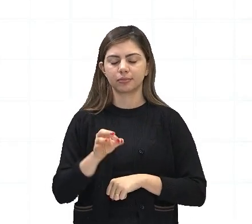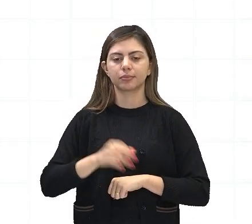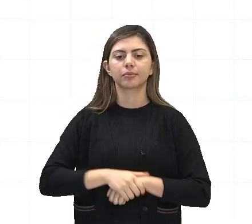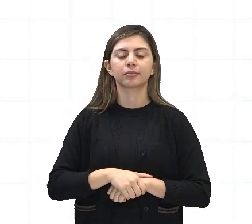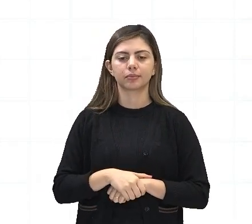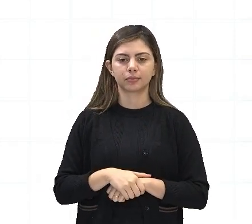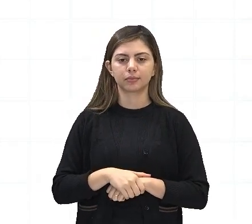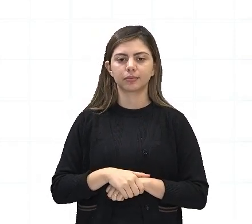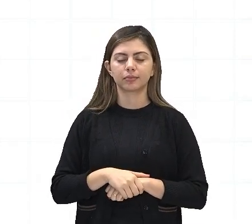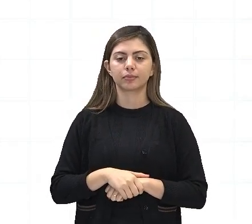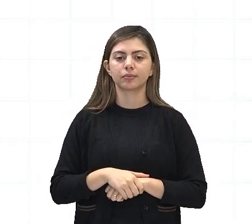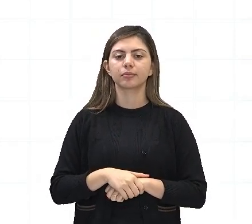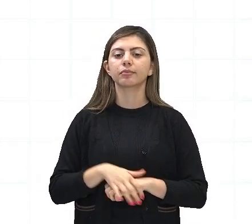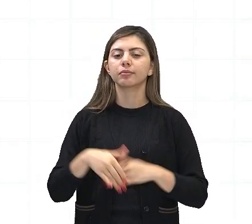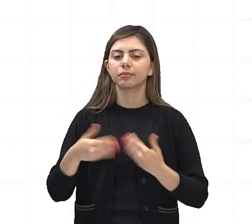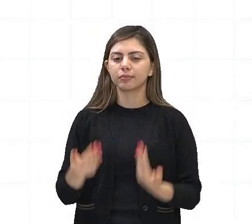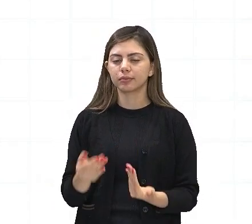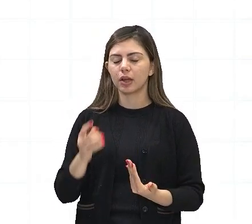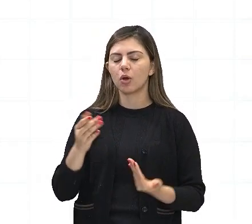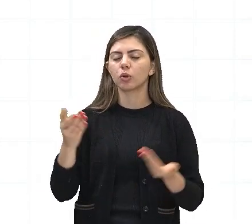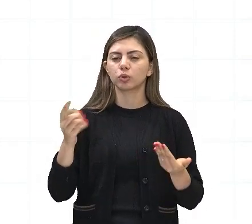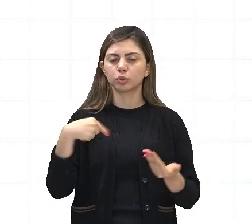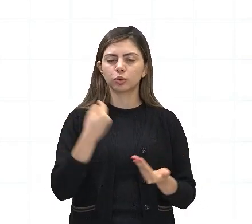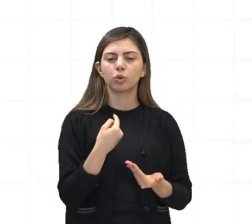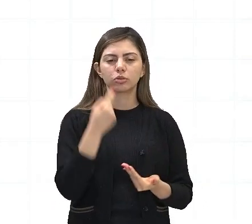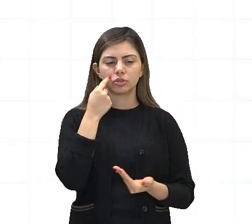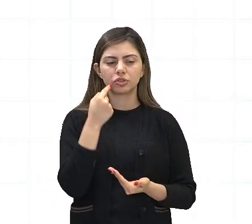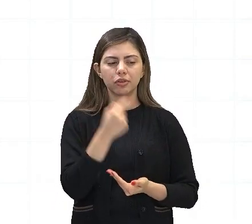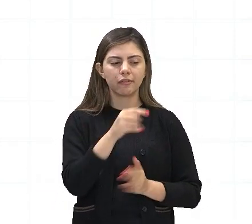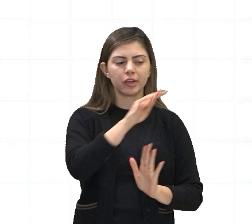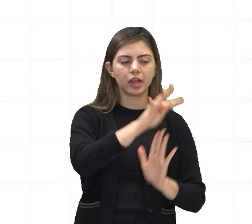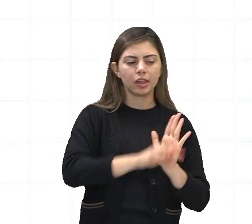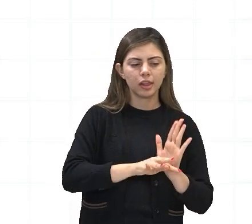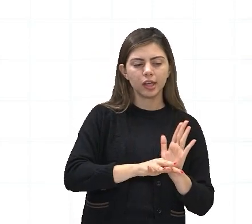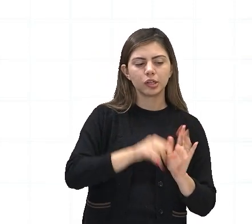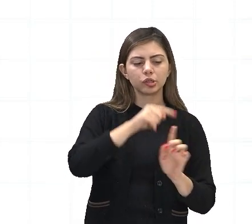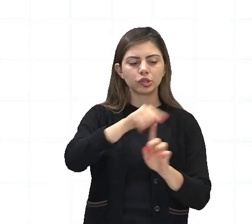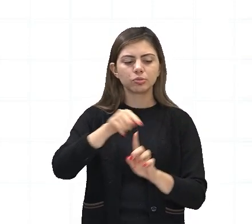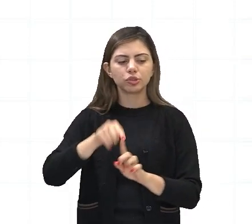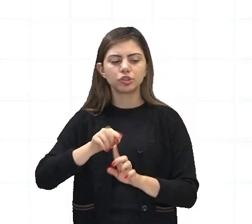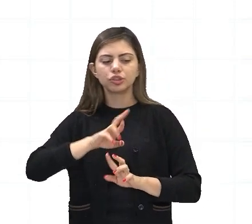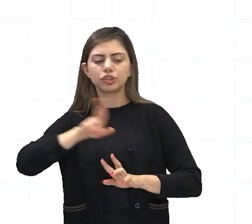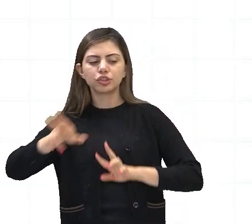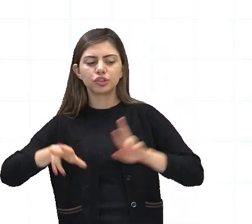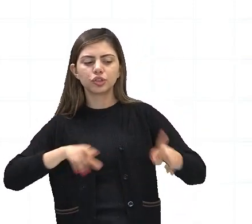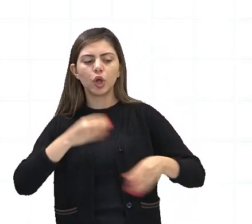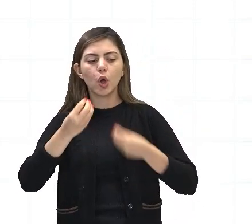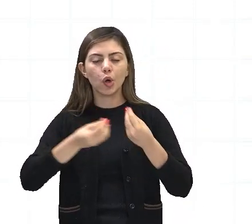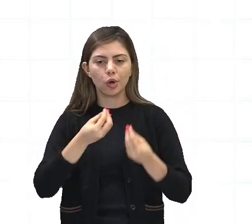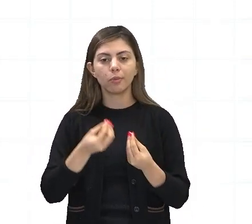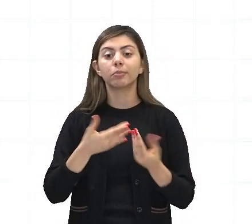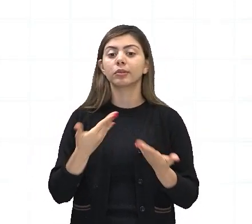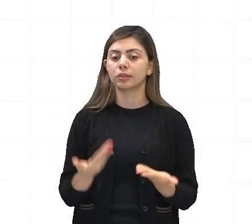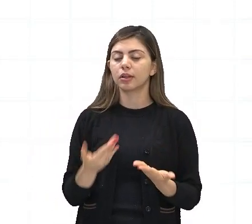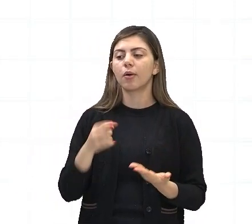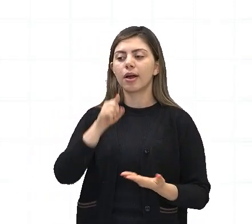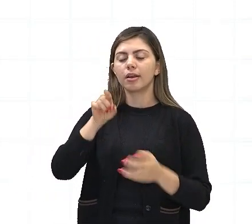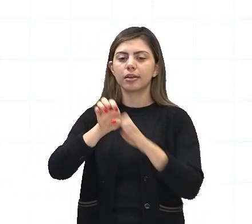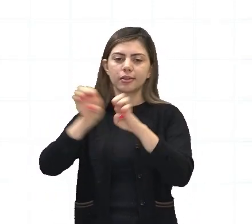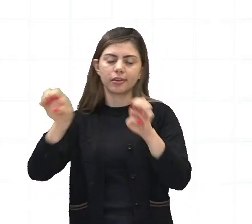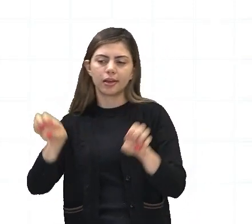tipologia textual. Então, nós vamos diferenciar esses textos por conta exatamente dessa estrutura,